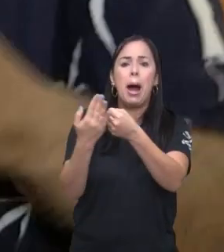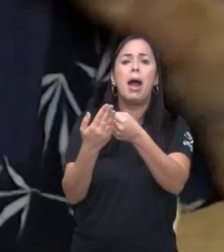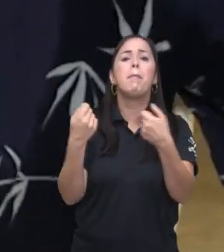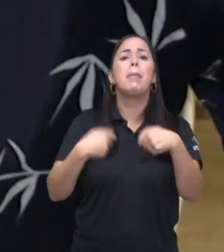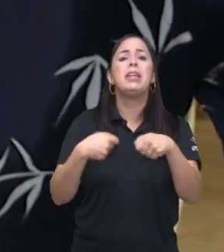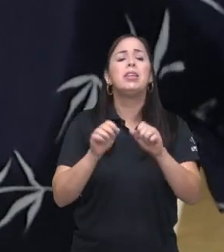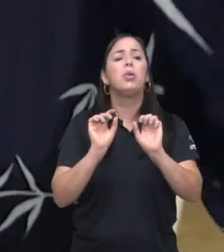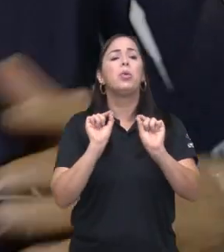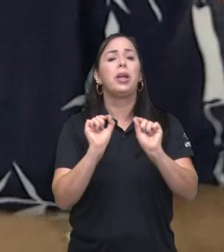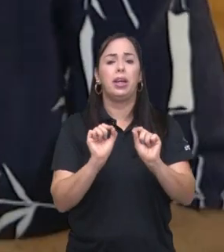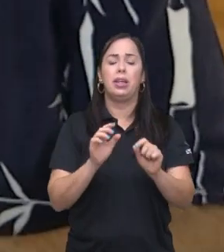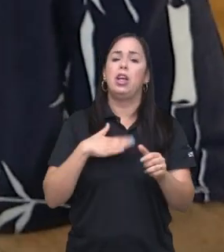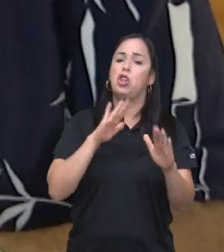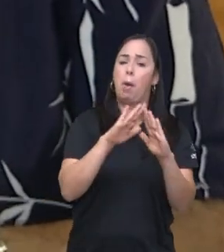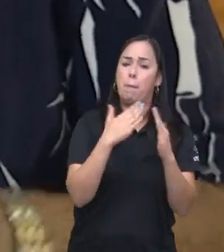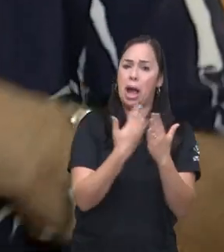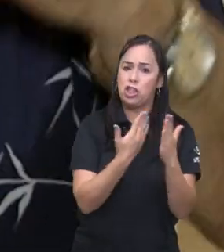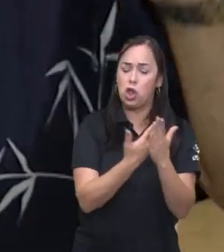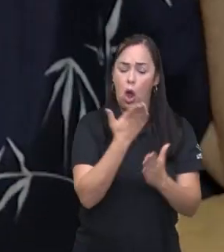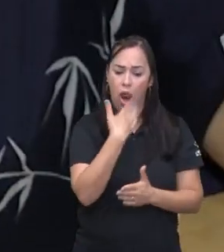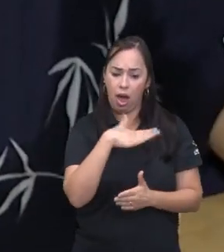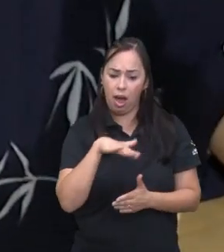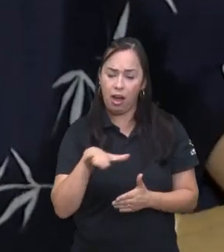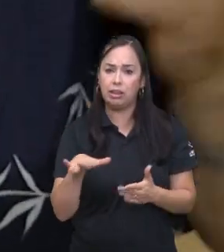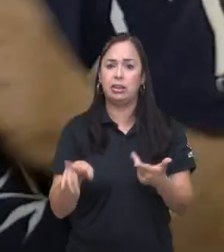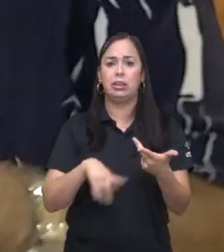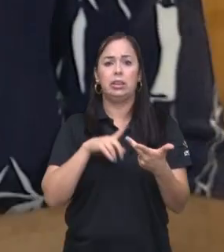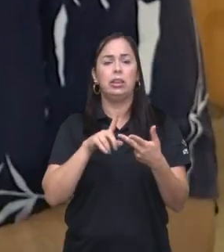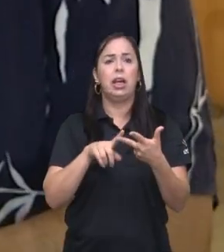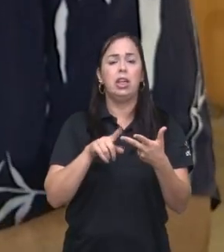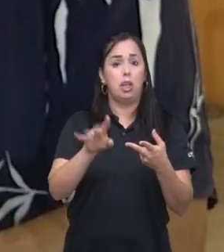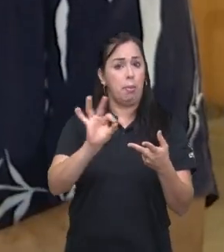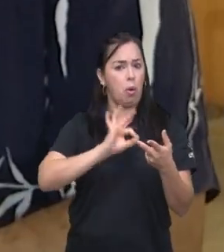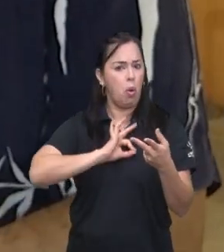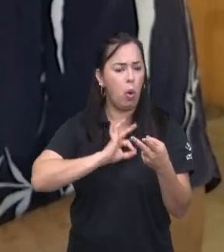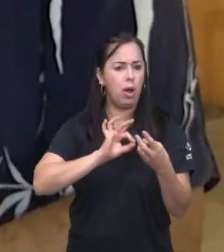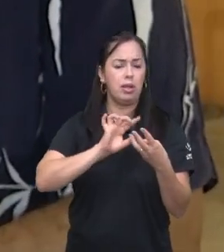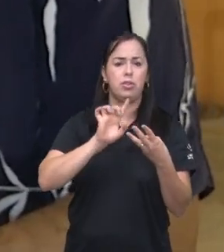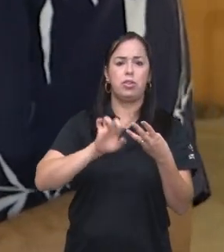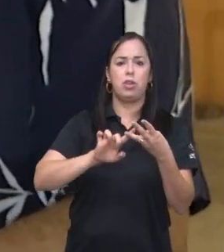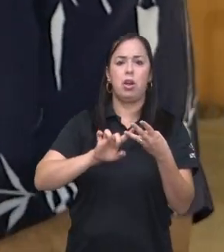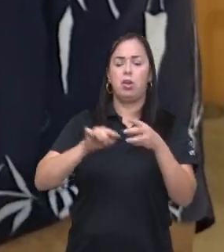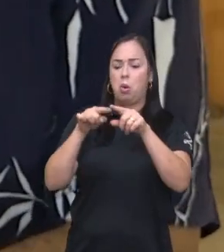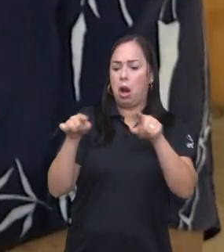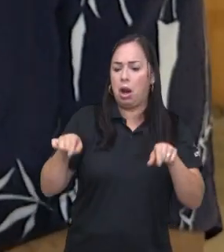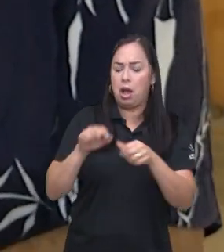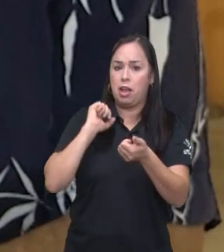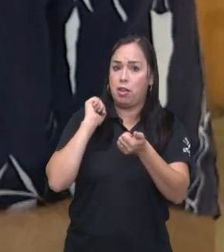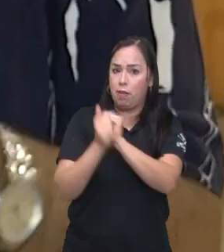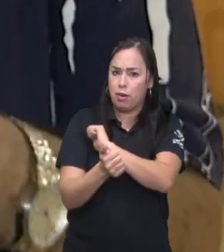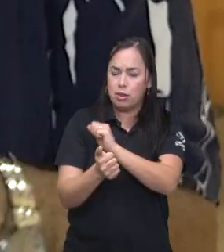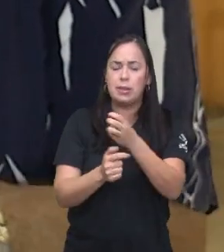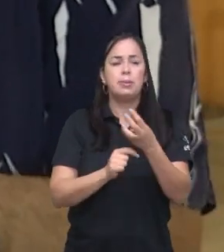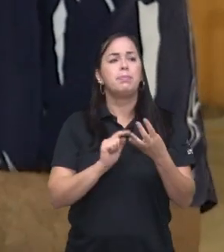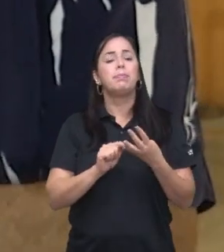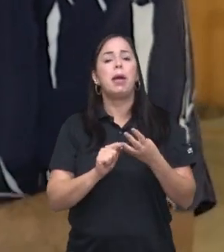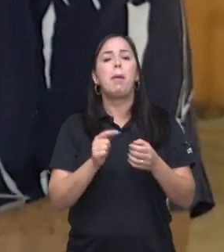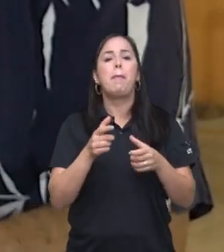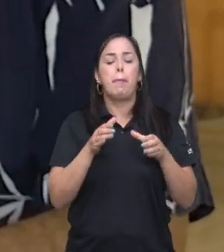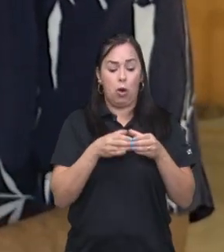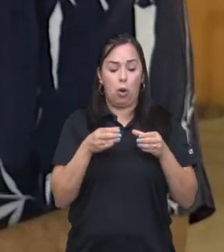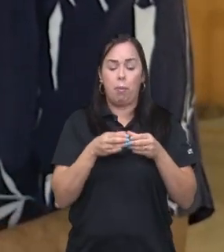Então você precisava de uma creche, de uma escola, você precisava de um posto policial, um campo de futebol, Então